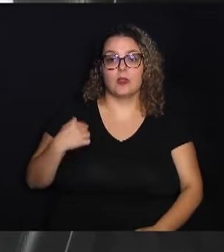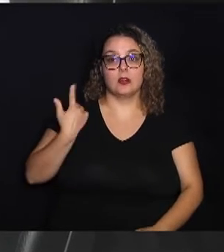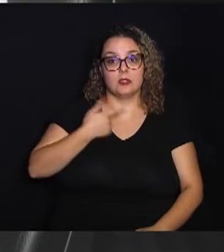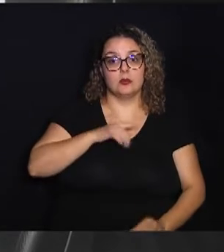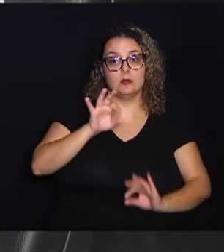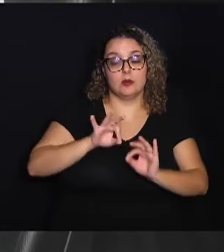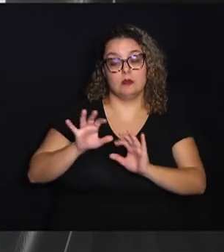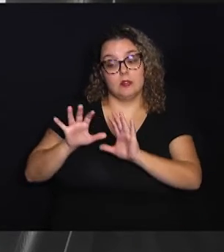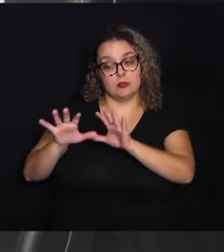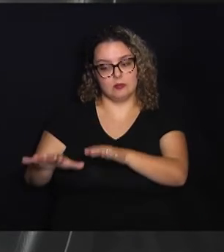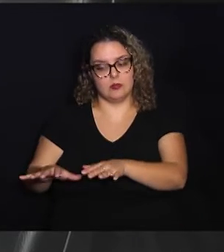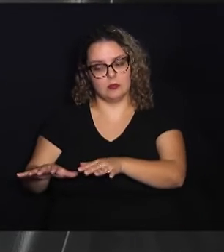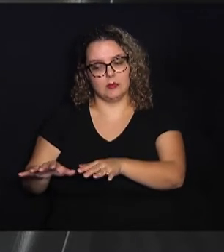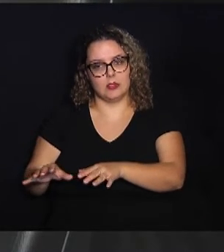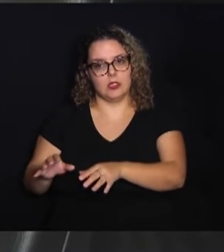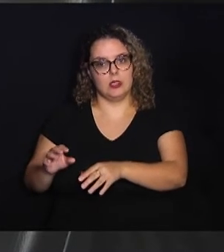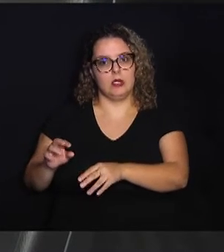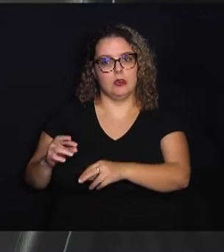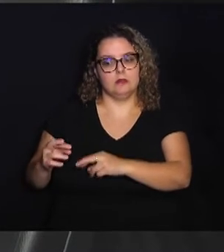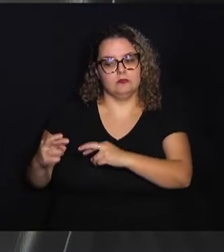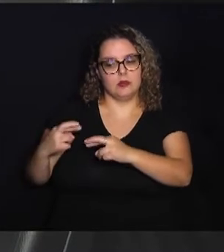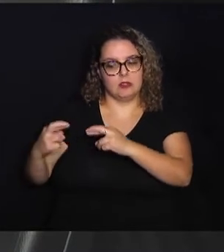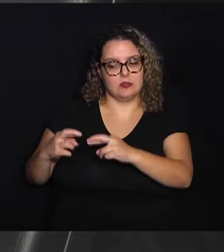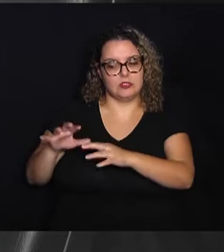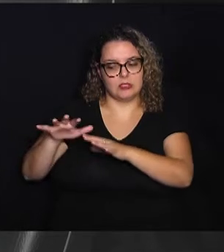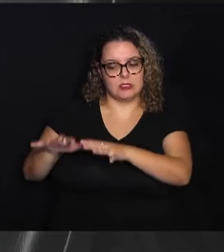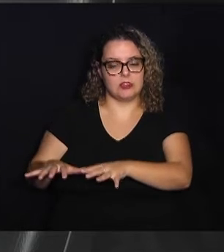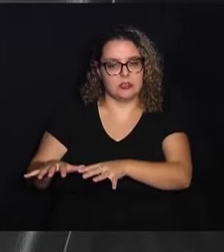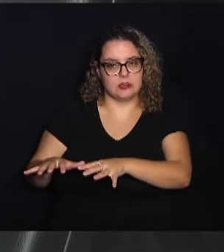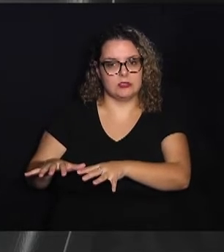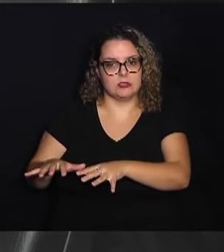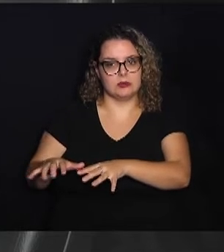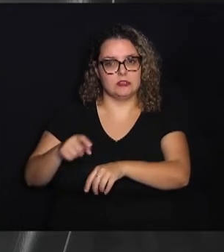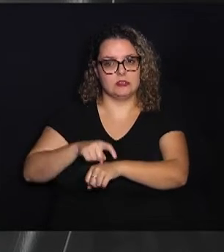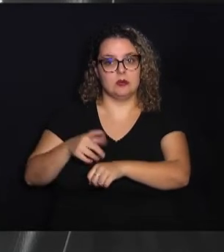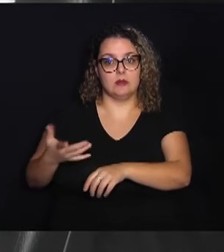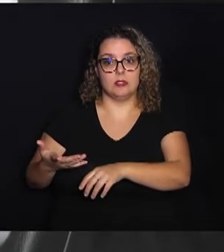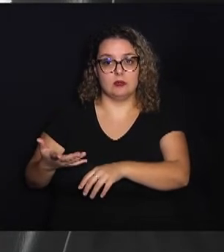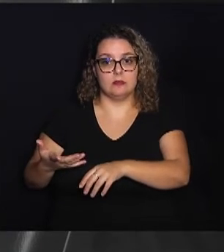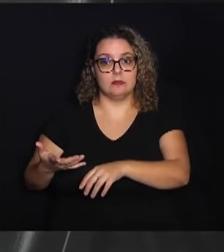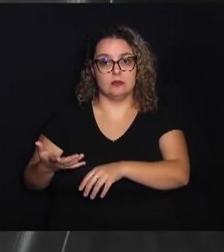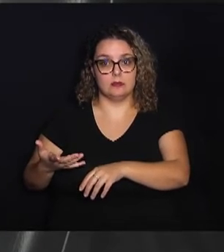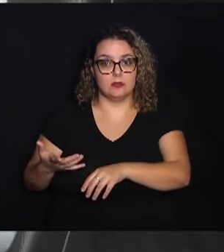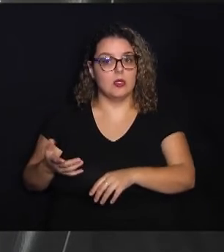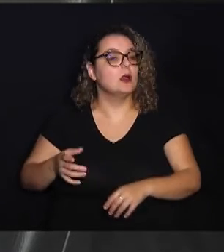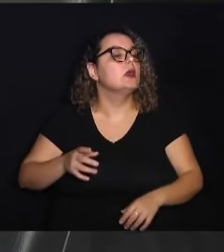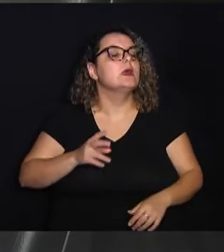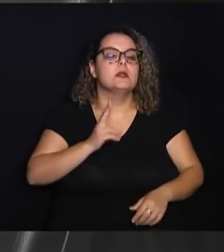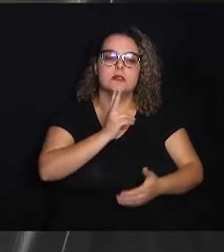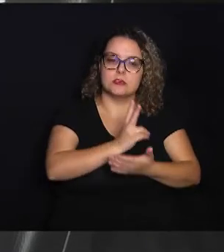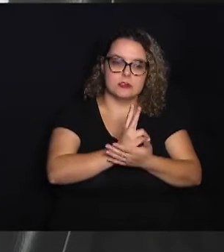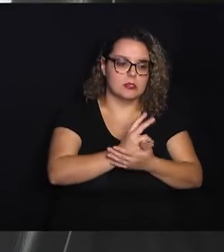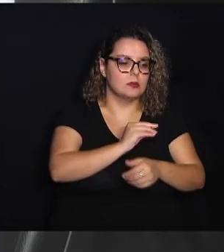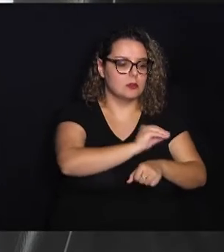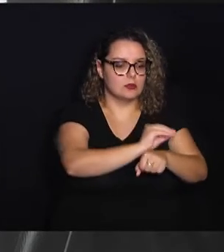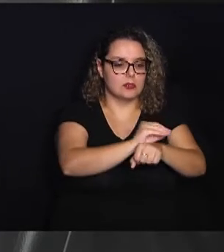para atacar mais esse caso, essa situação. E sem descuidar do restante. Mas aí a Polícia Civil